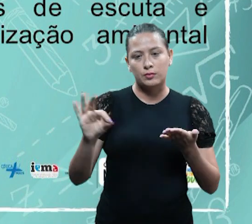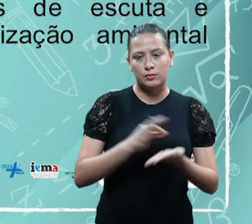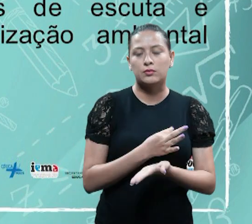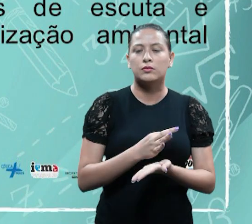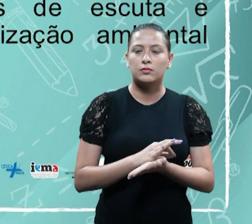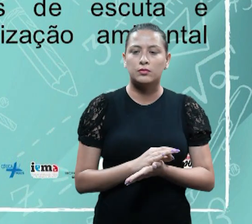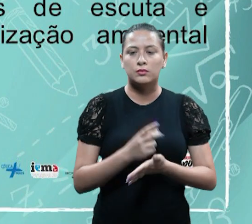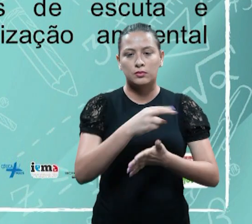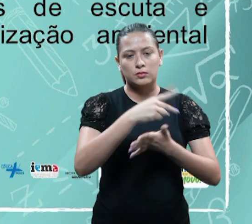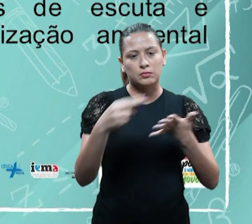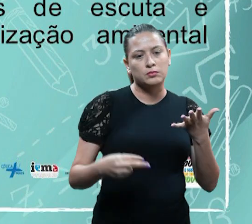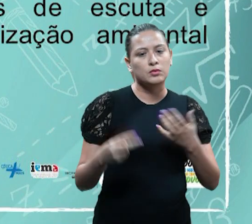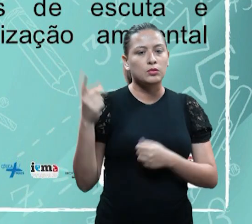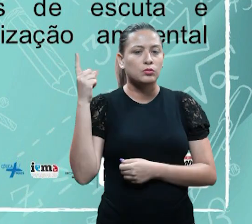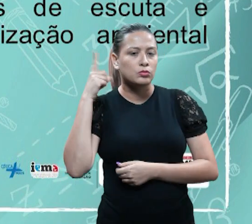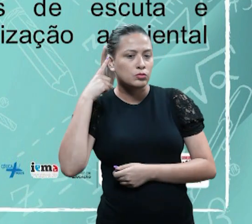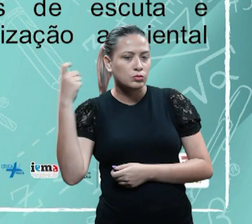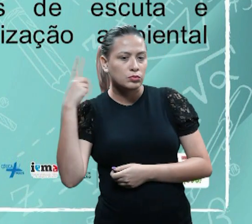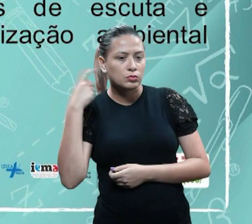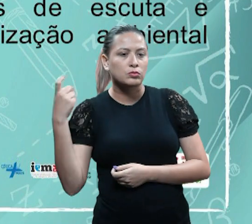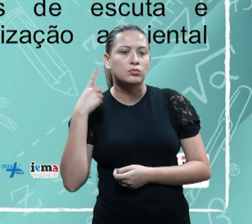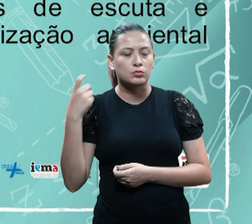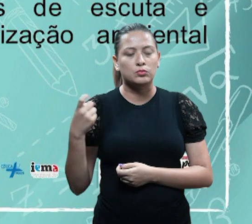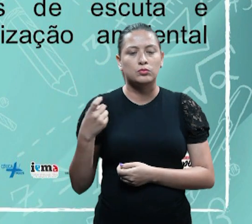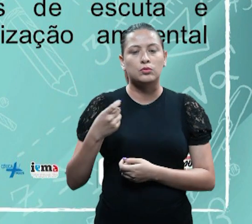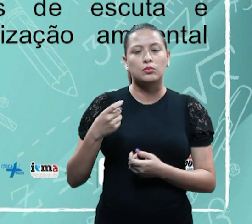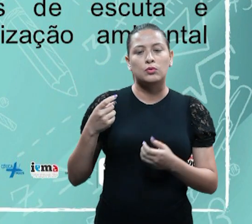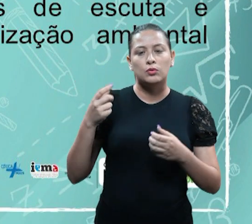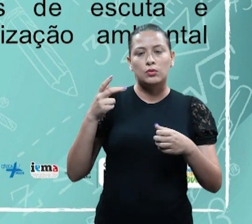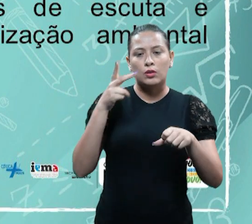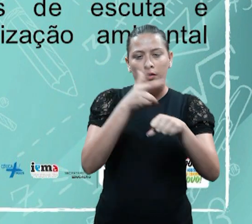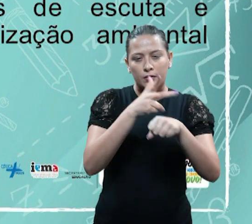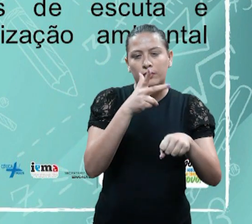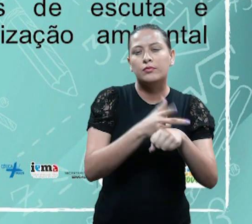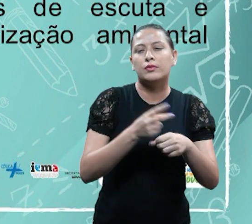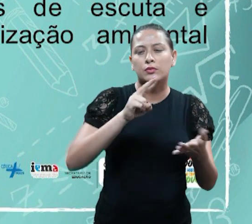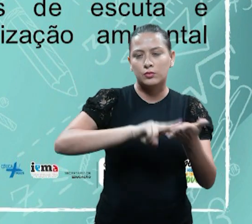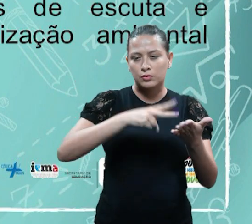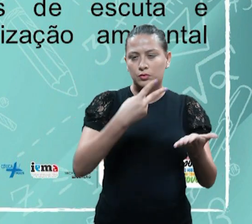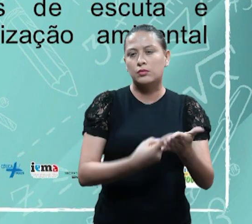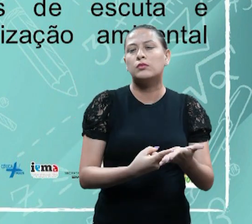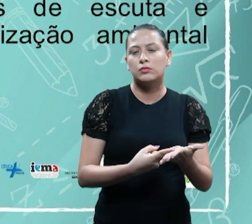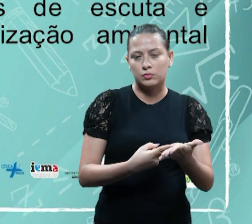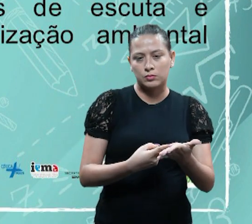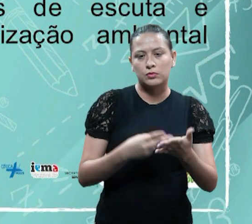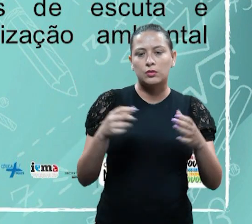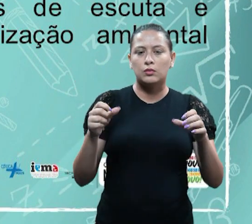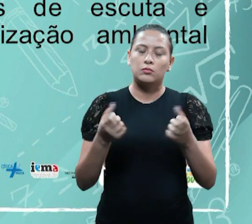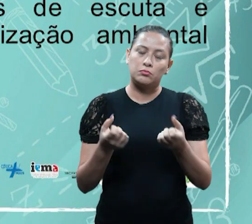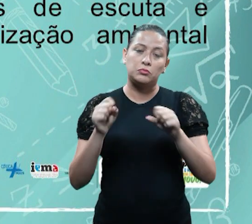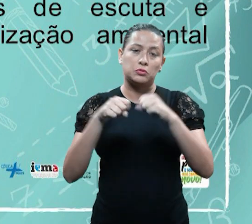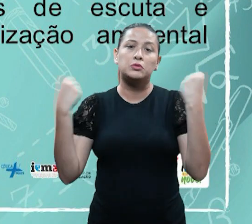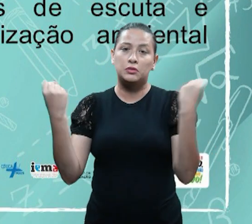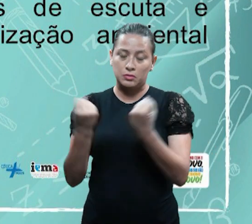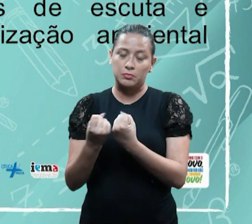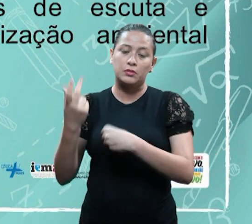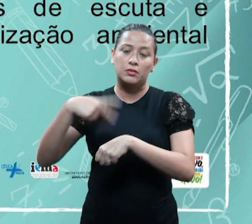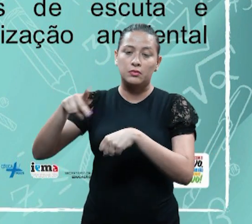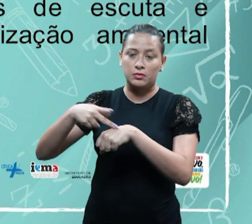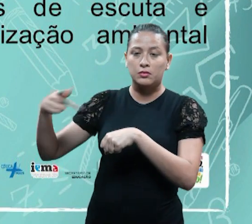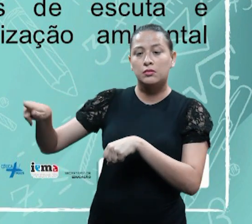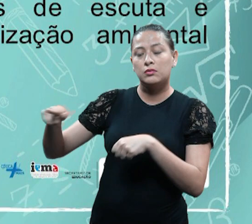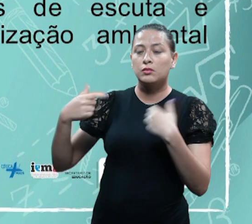contratação de instalação de equipamento de escuta e transmissão de tradução simultânea, um seminário internacional, a gente tem que ter uma